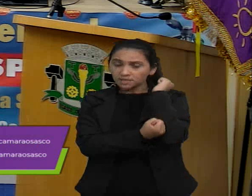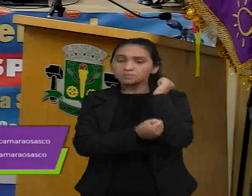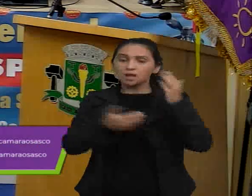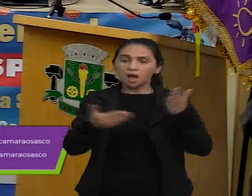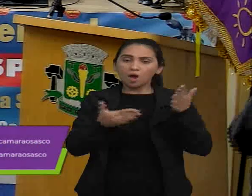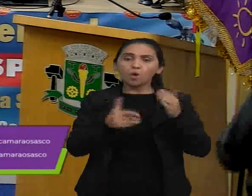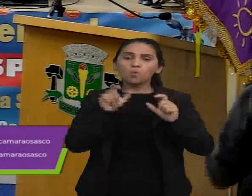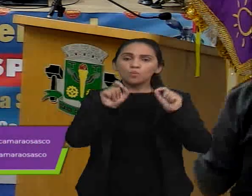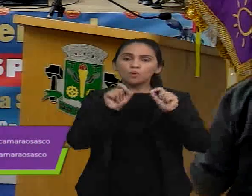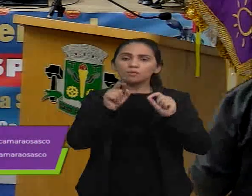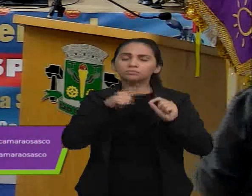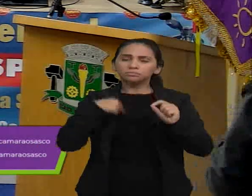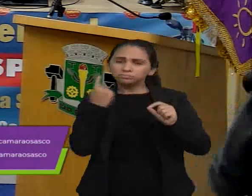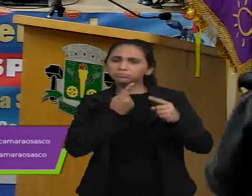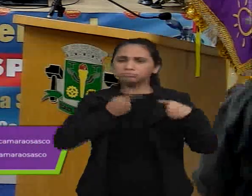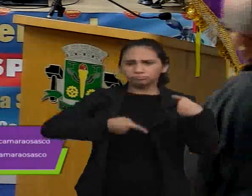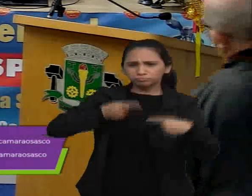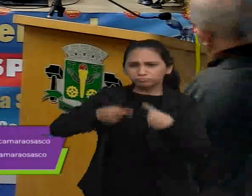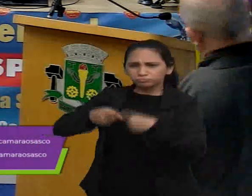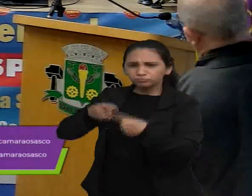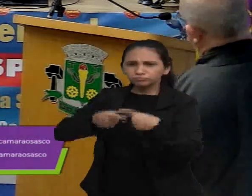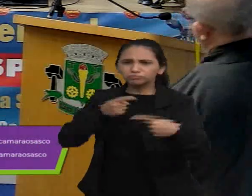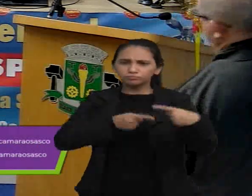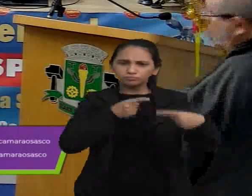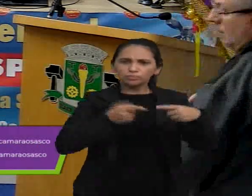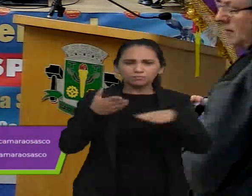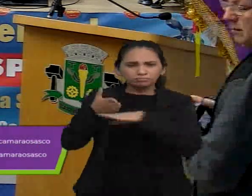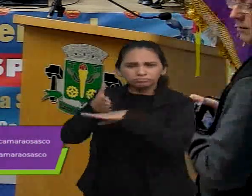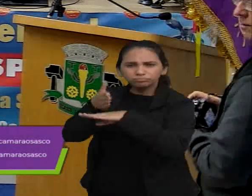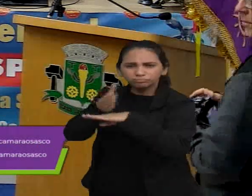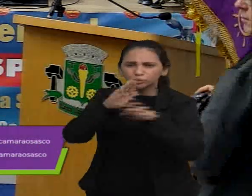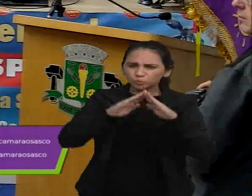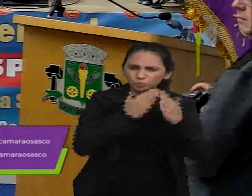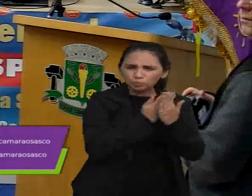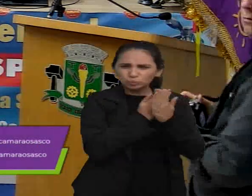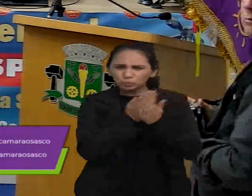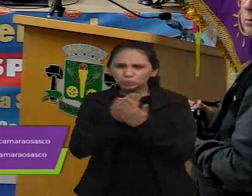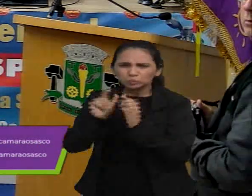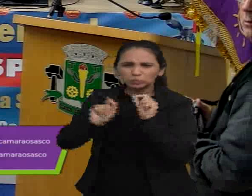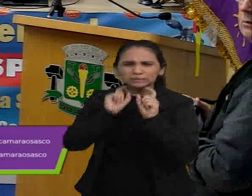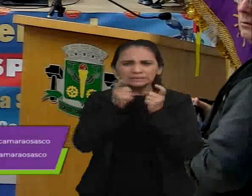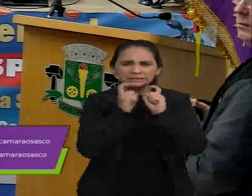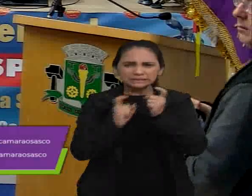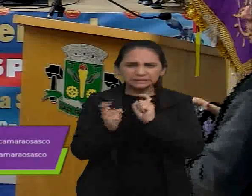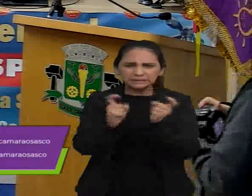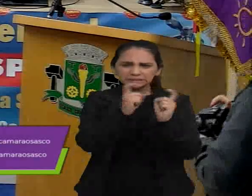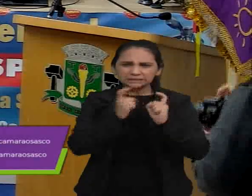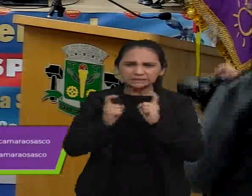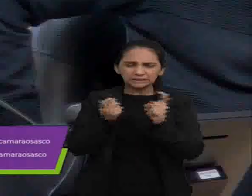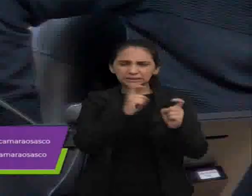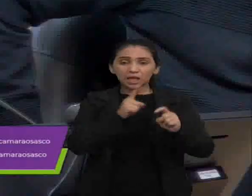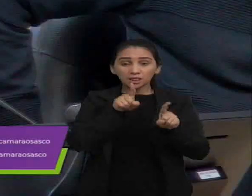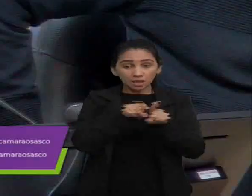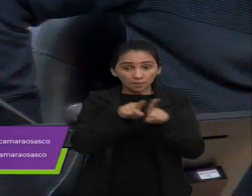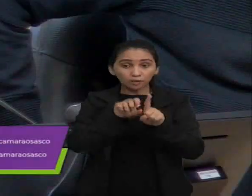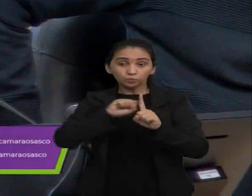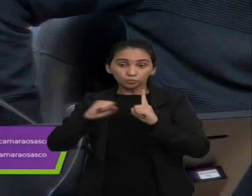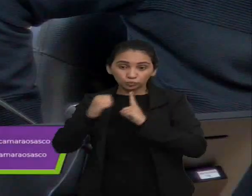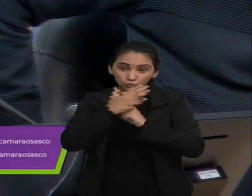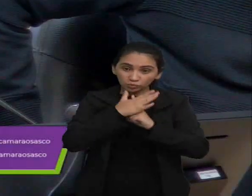participando e promovendo debates, fóruns, audiências públicas, estudos, reuniões, junto à sociedade civil,